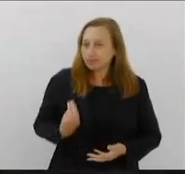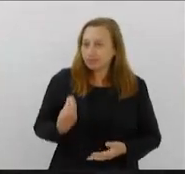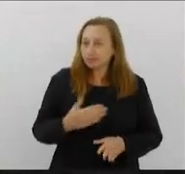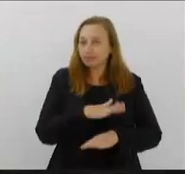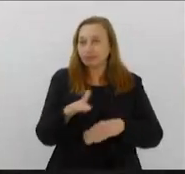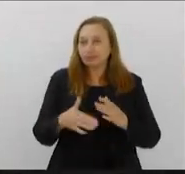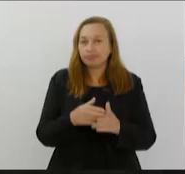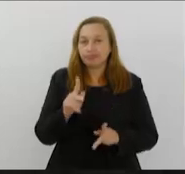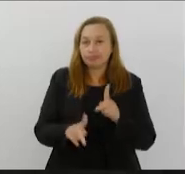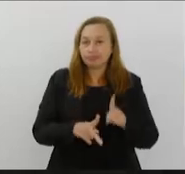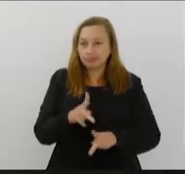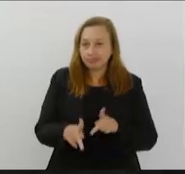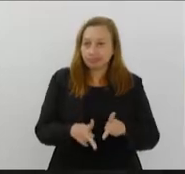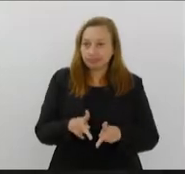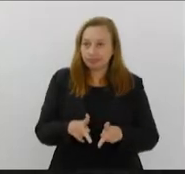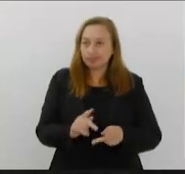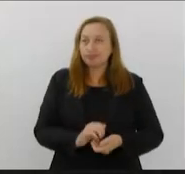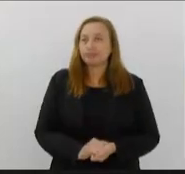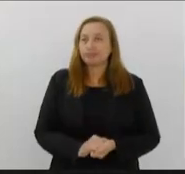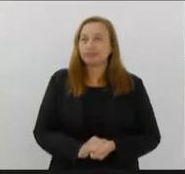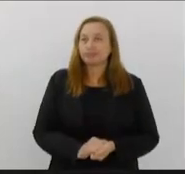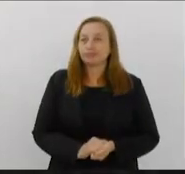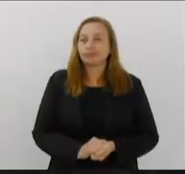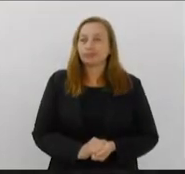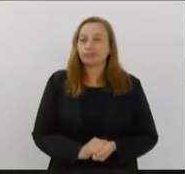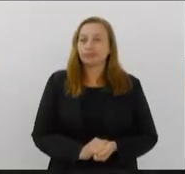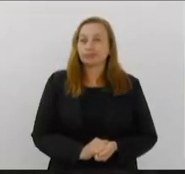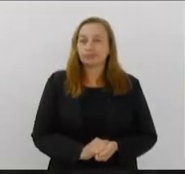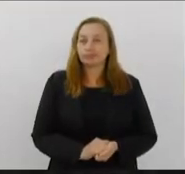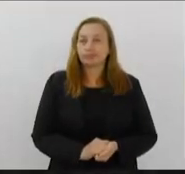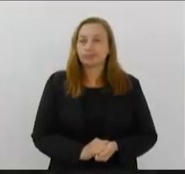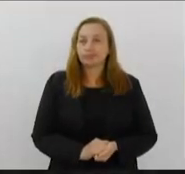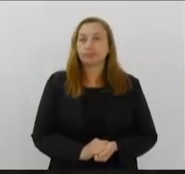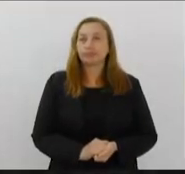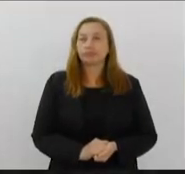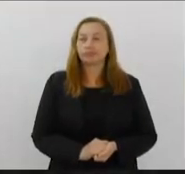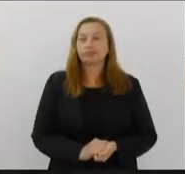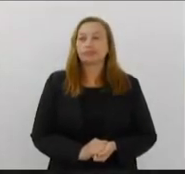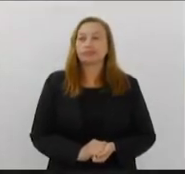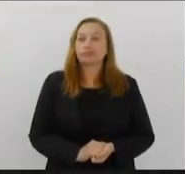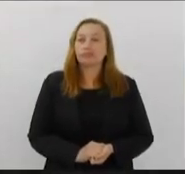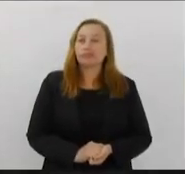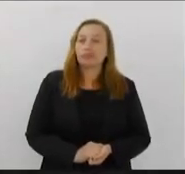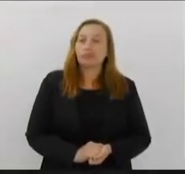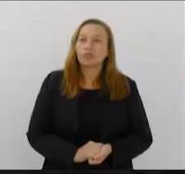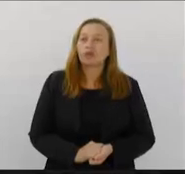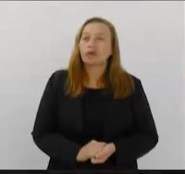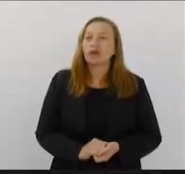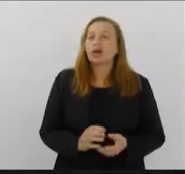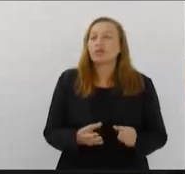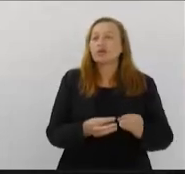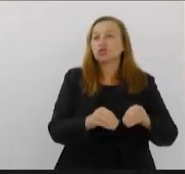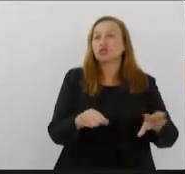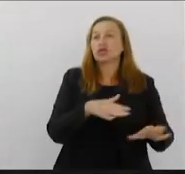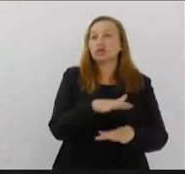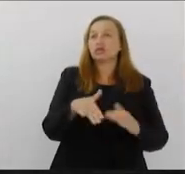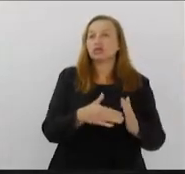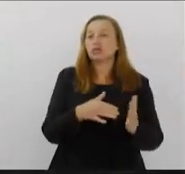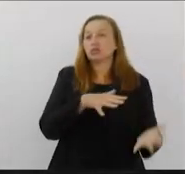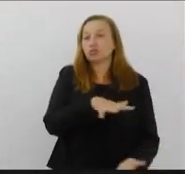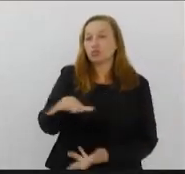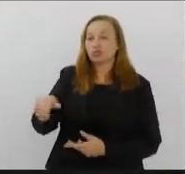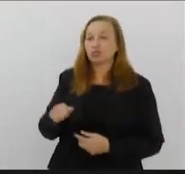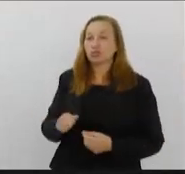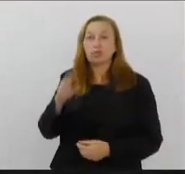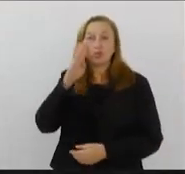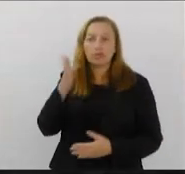toda a população, atinge todos que estão sobre a terra, mas especialmente, particularmente, a